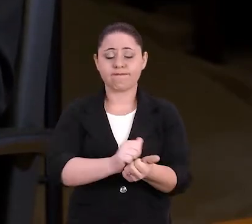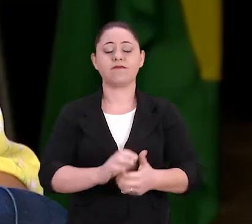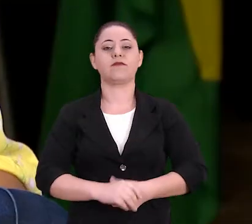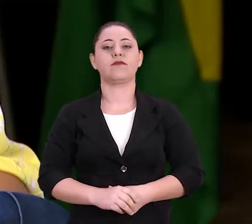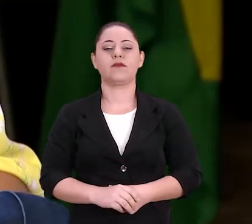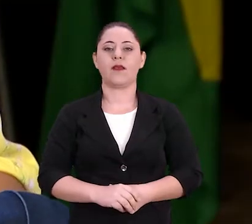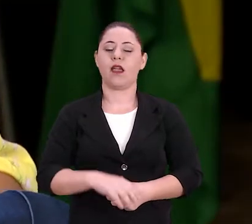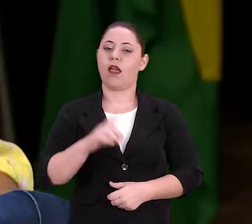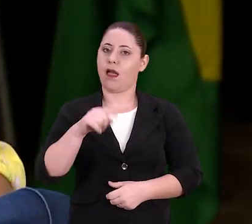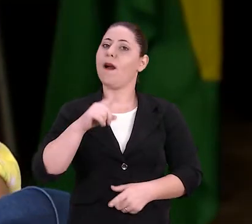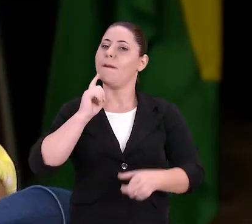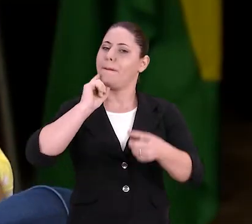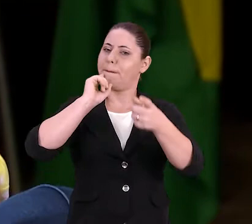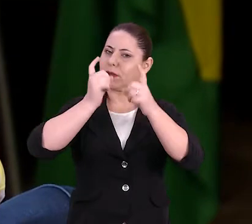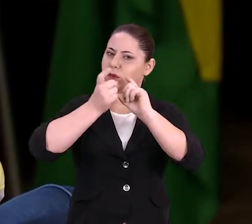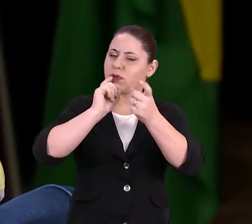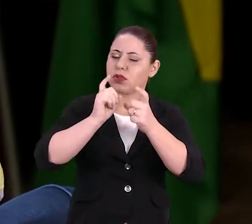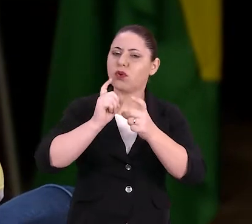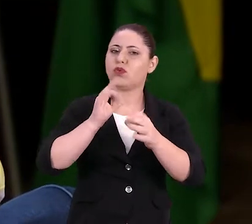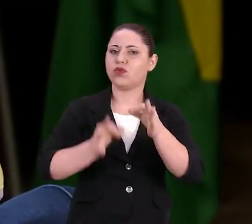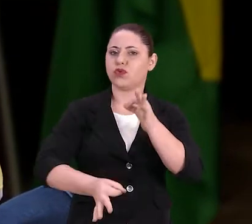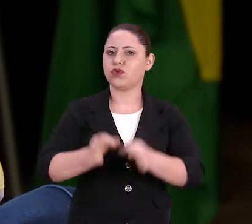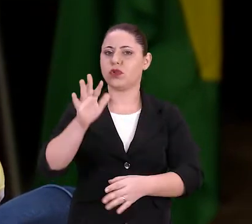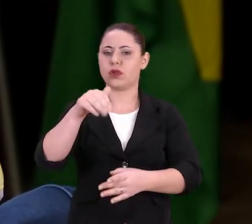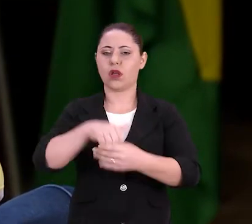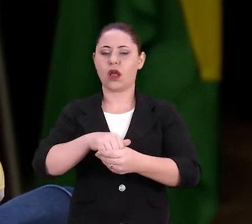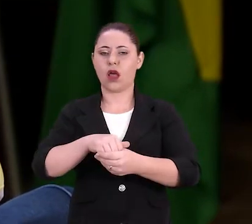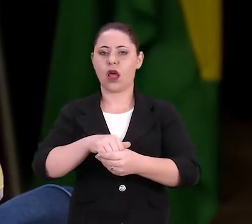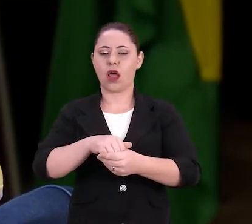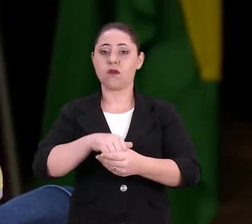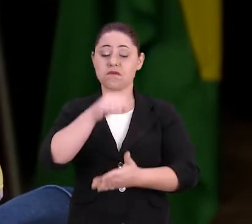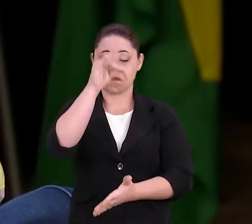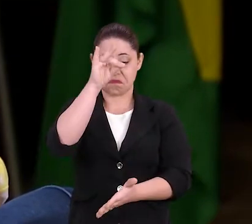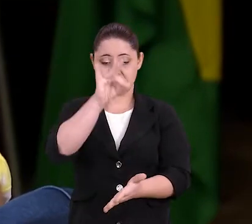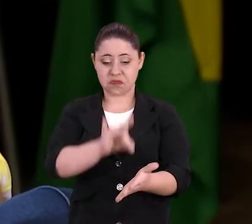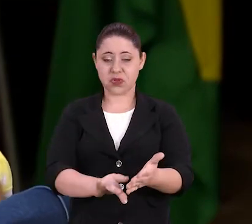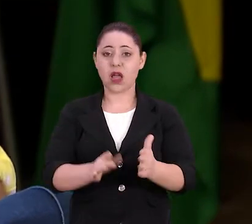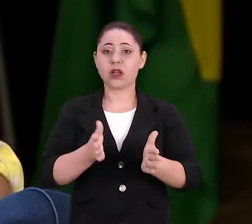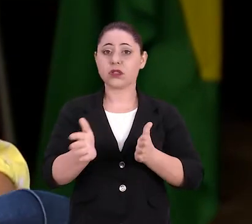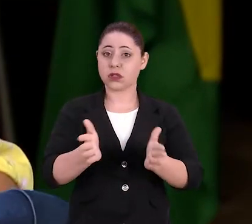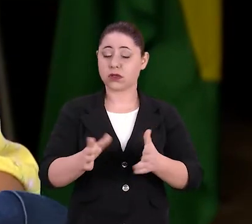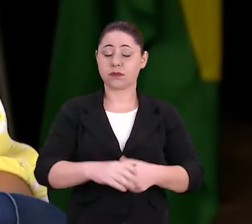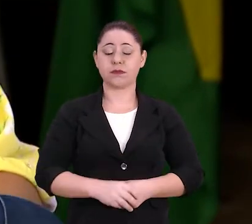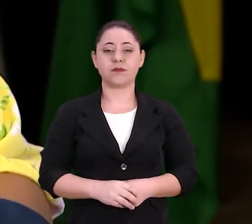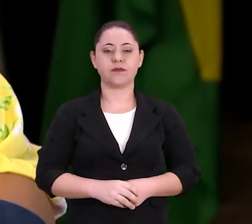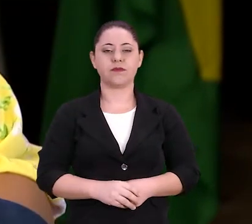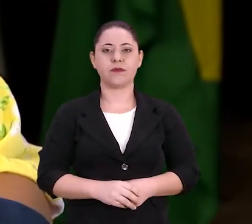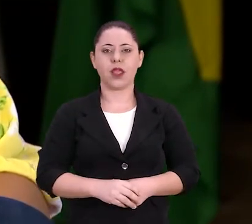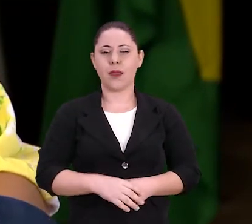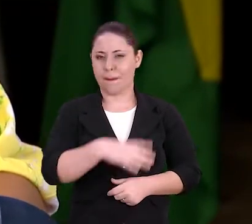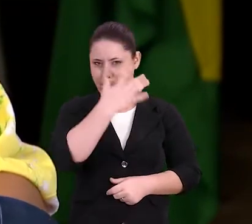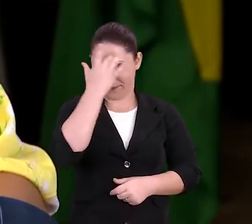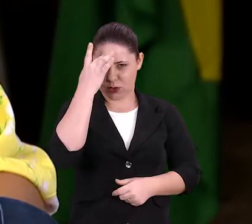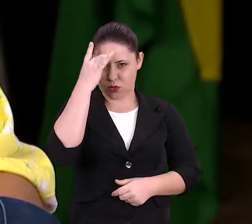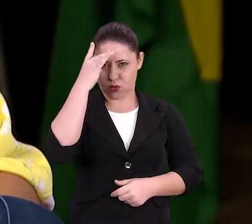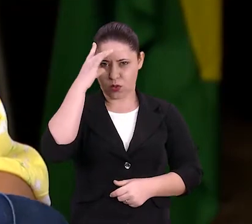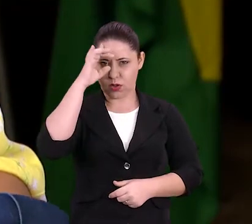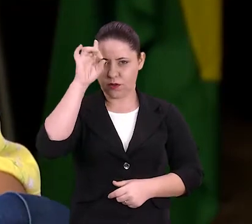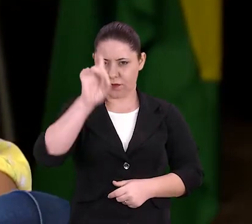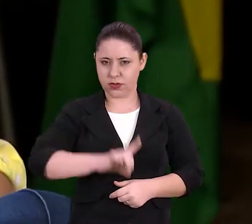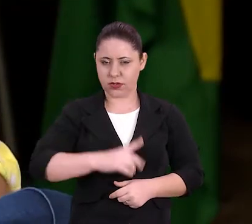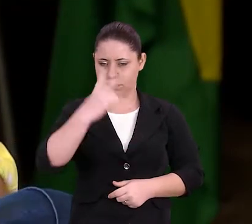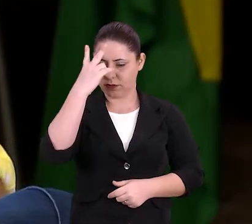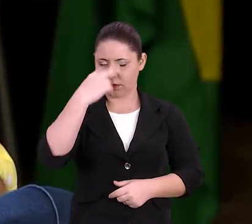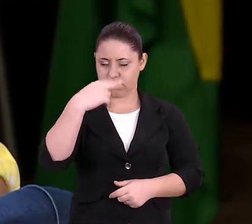eleitor? Então, uma grande preocupação da Justiça Eleitoral é garantir a acessibilidade. No caso do deficiente